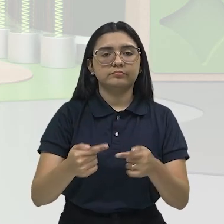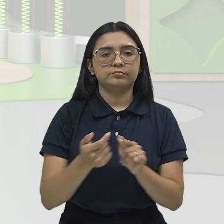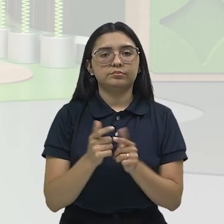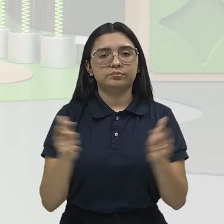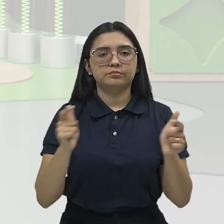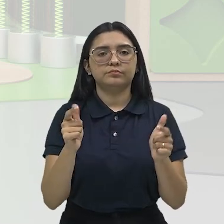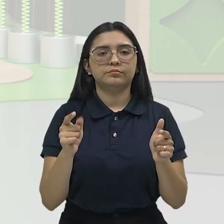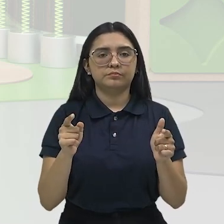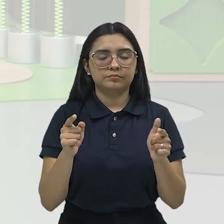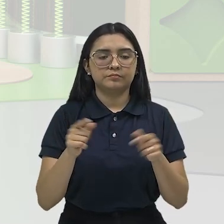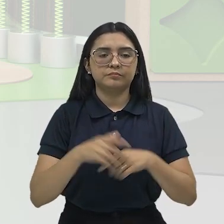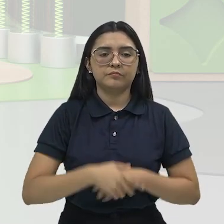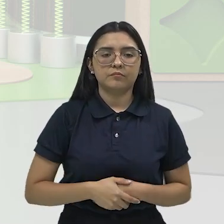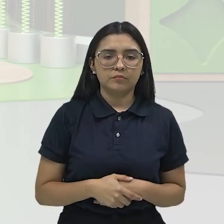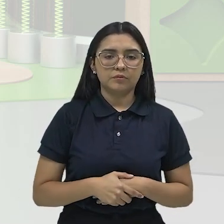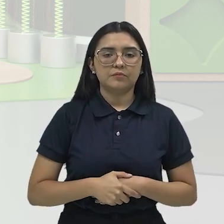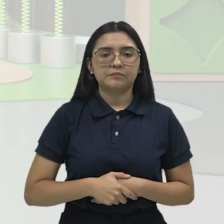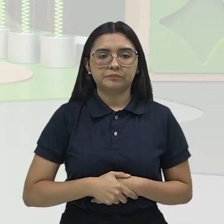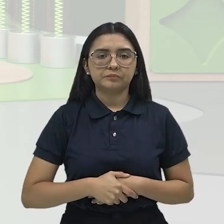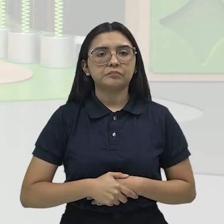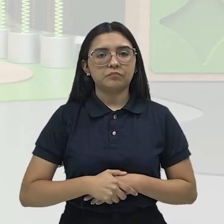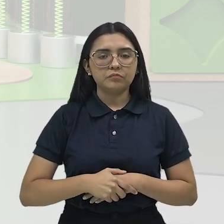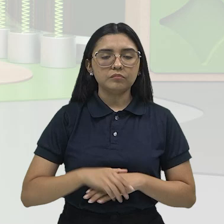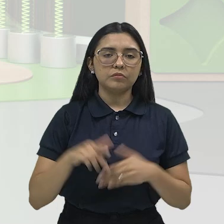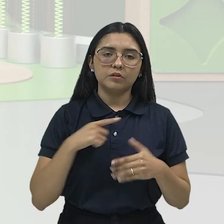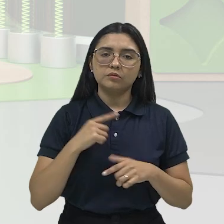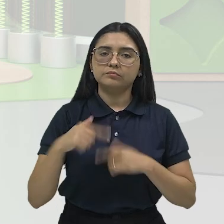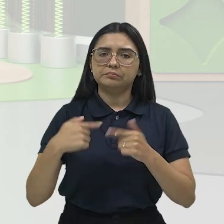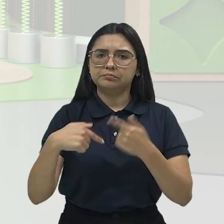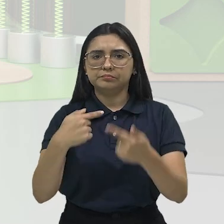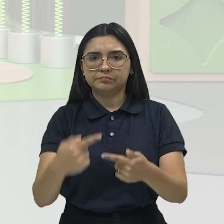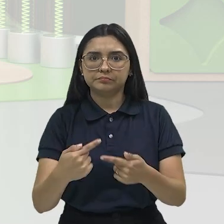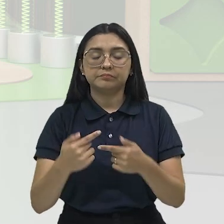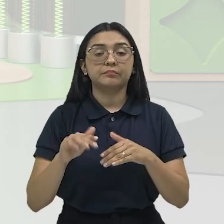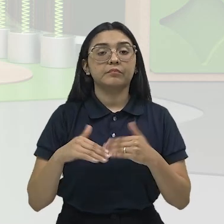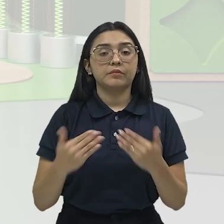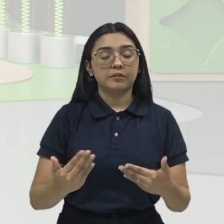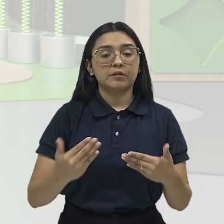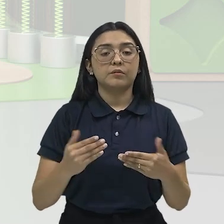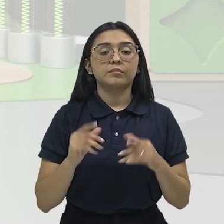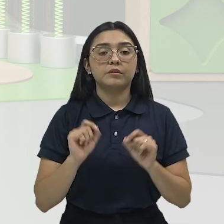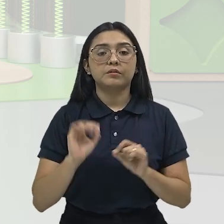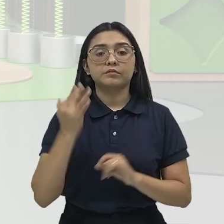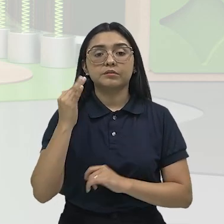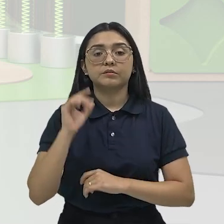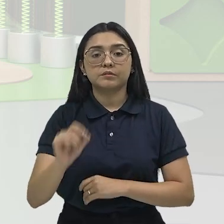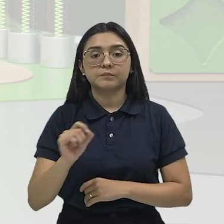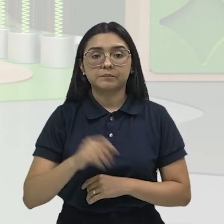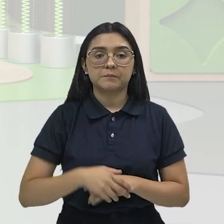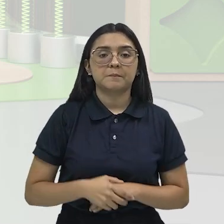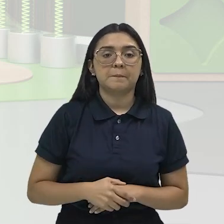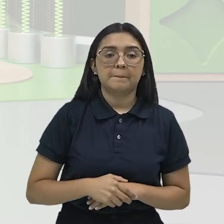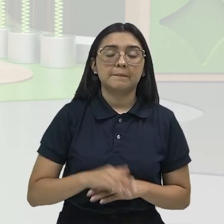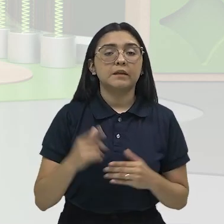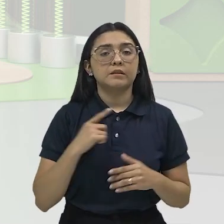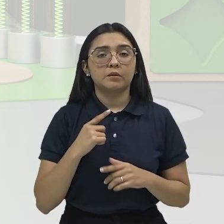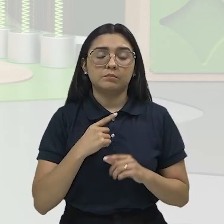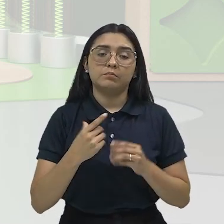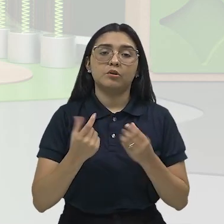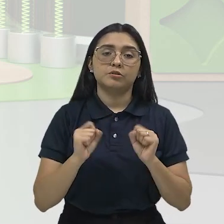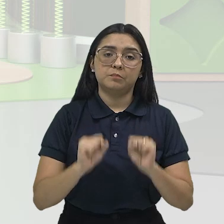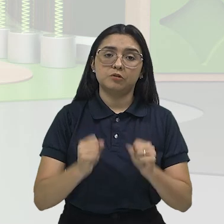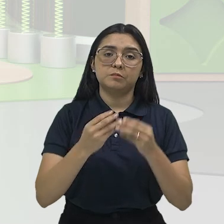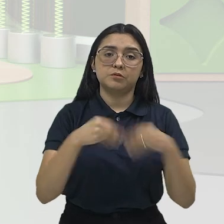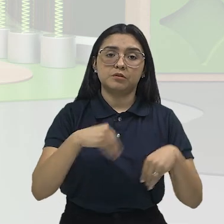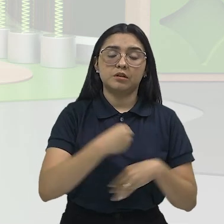consigam ali ter um sucesso, né, no seu desenvolvimento e por isso muitas vezes eles acarretam em alguns problemas.